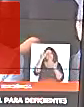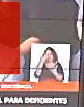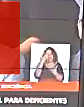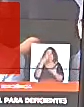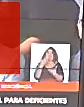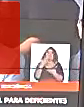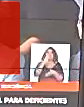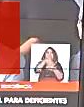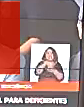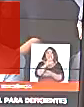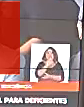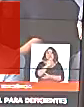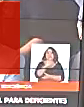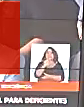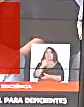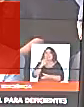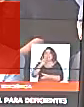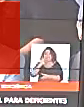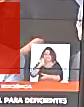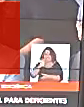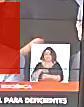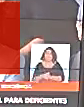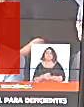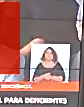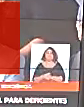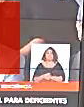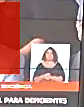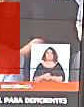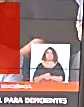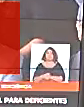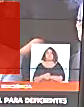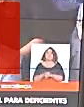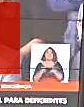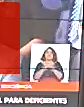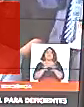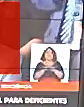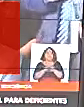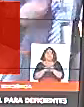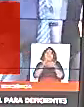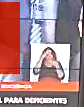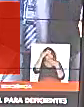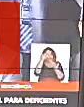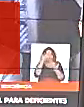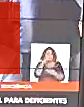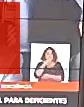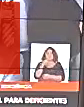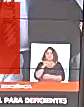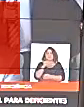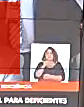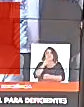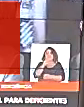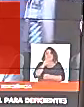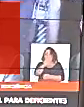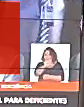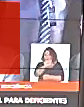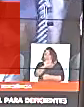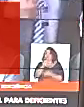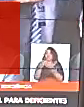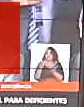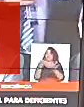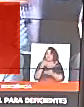isso? Muito bem. Agradeço também a Zaira, que neste ato representa o Sim